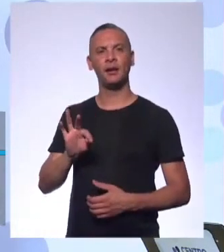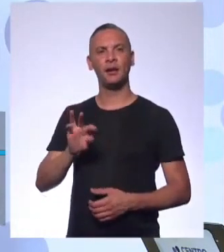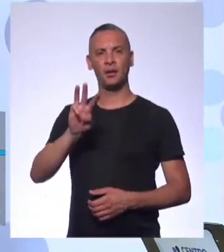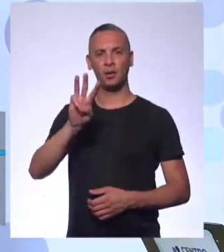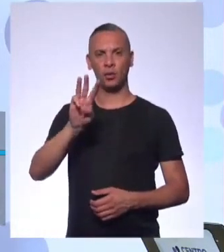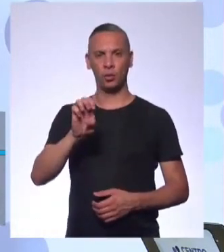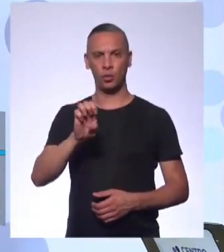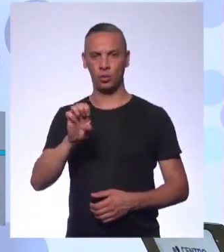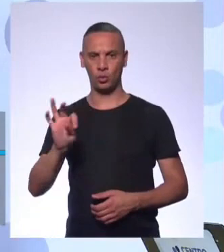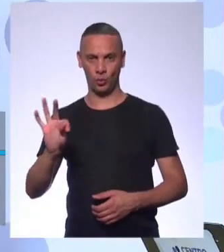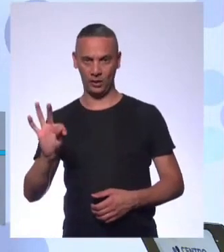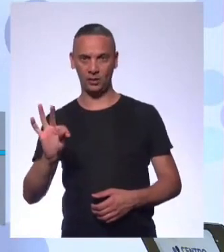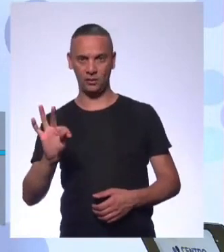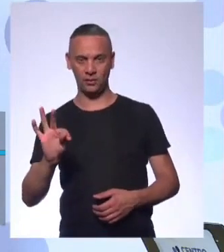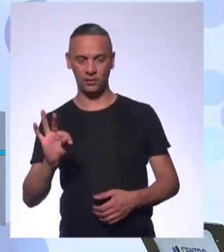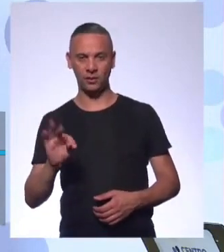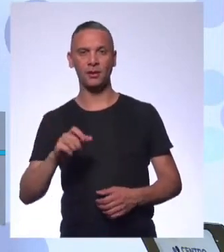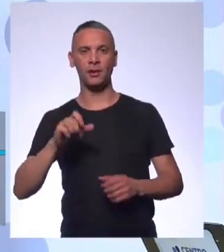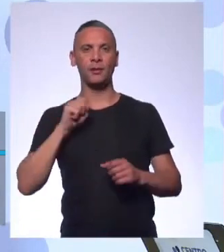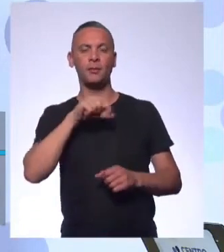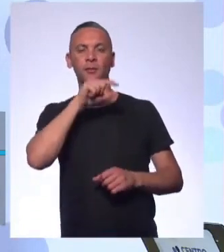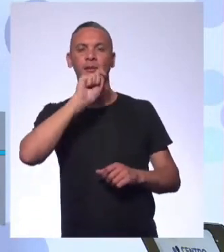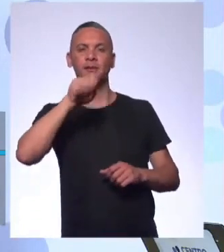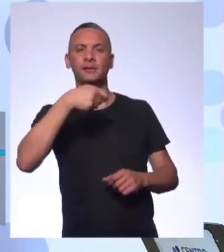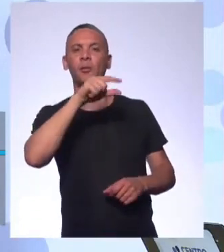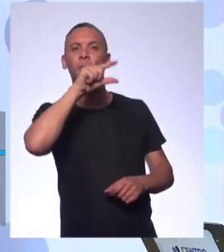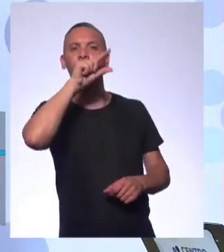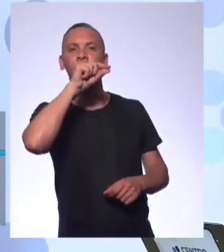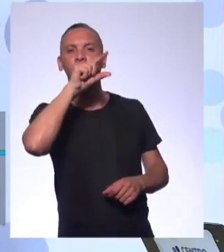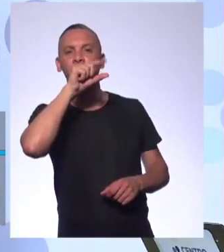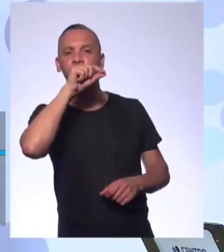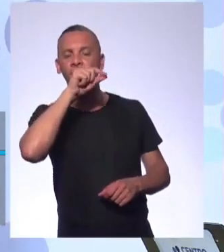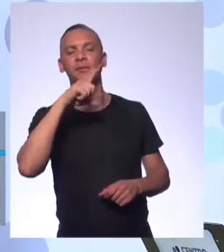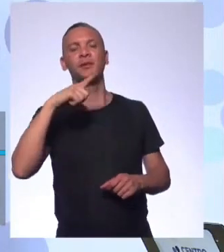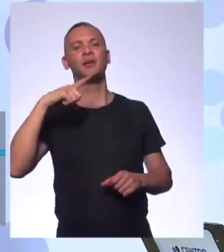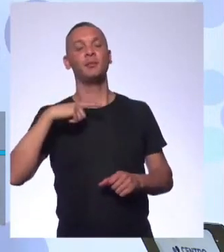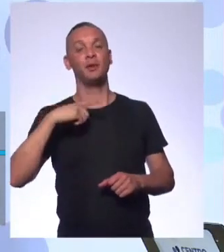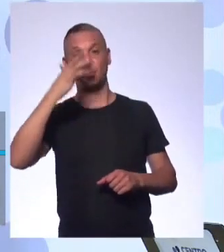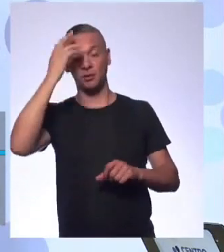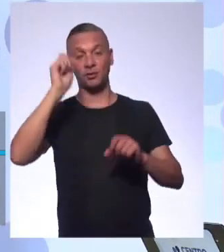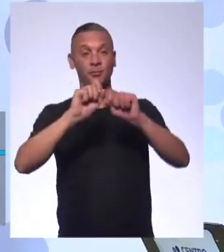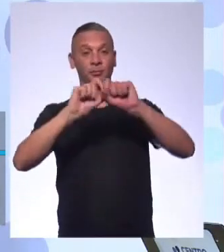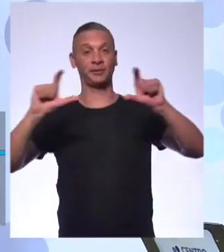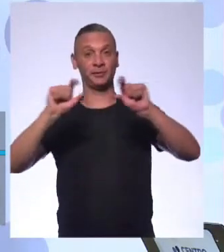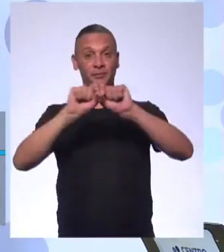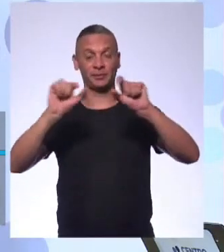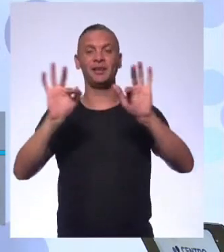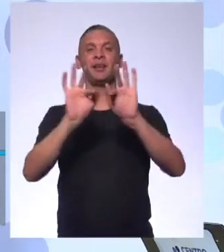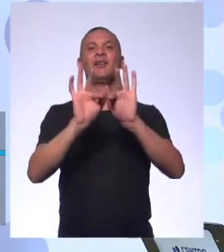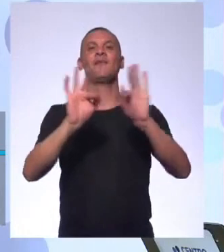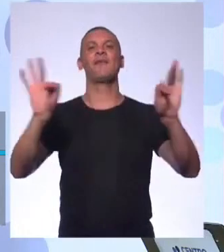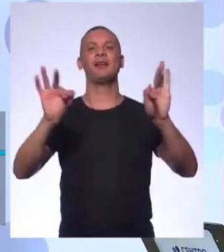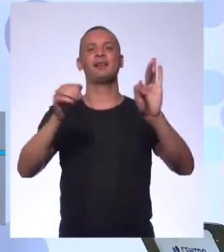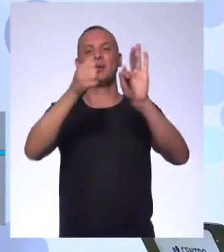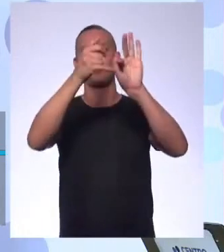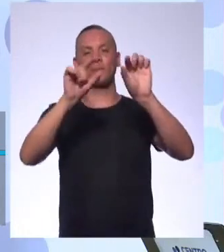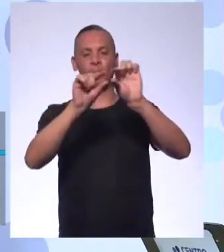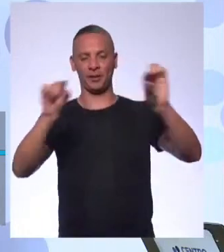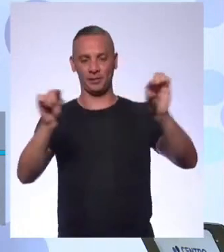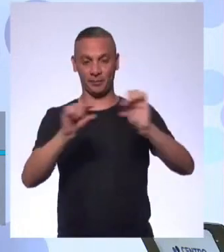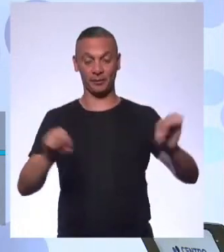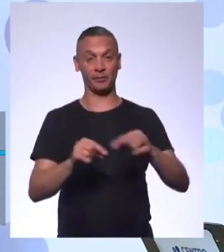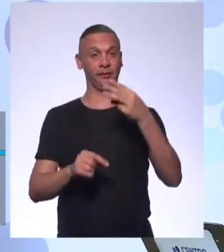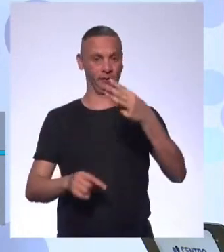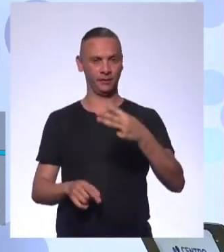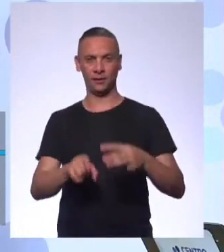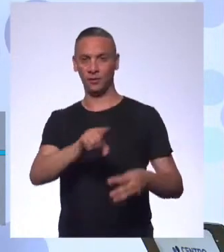que você pode fazer 140 caracteres, acho um pouquinho mais hoje, 280, não sei. Ou seja, é uma frase um pouquinho de 3 linhas. Então,